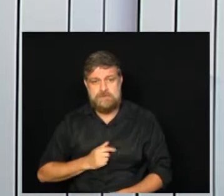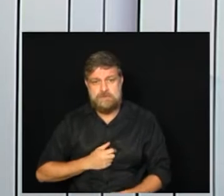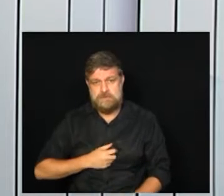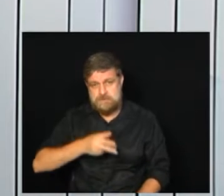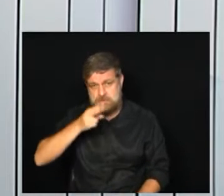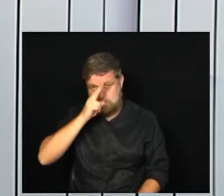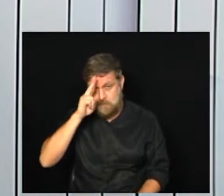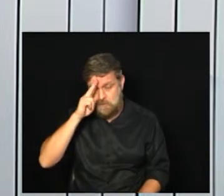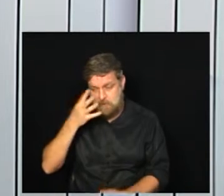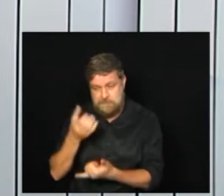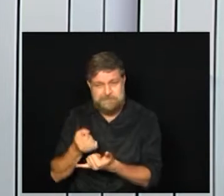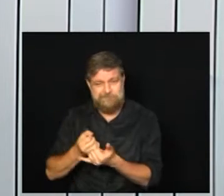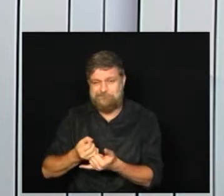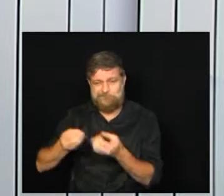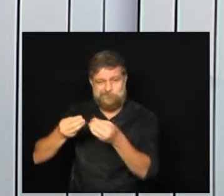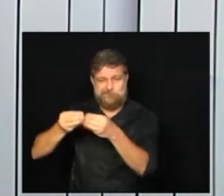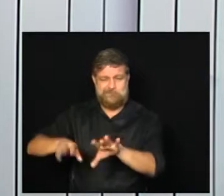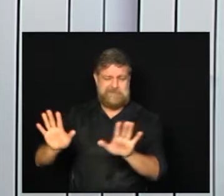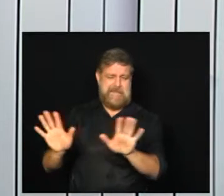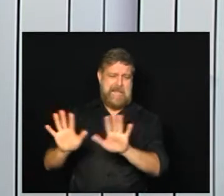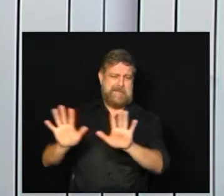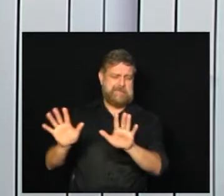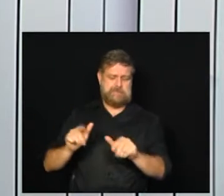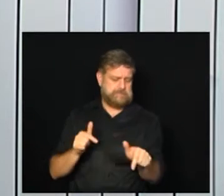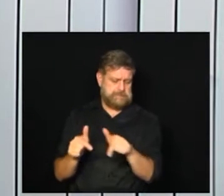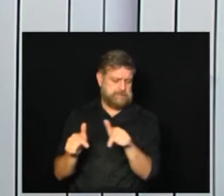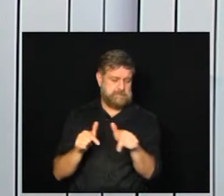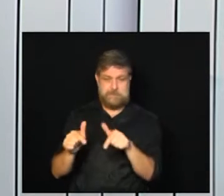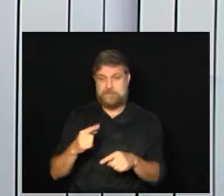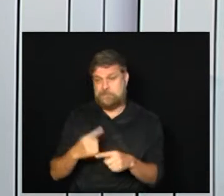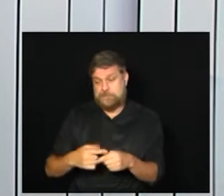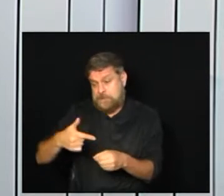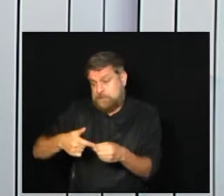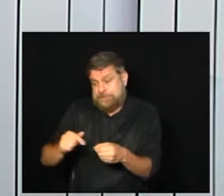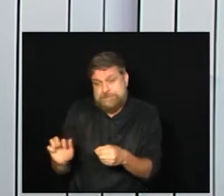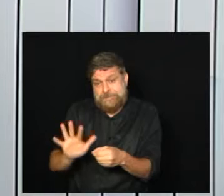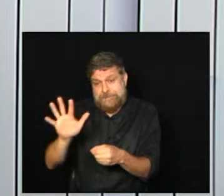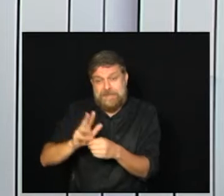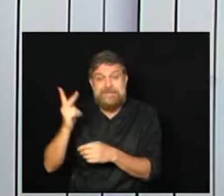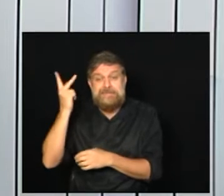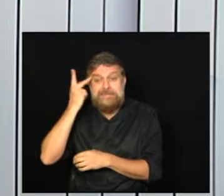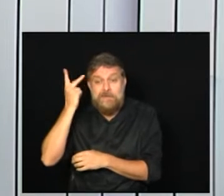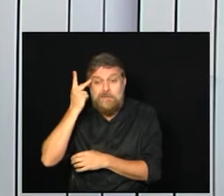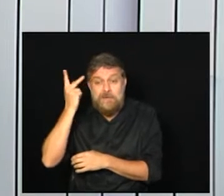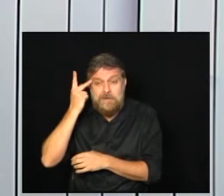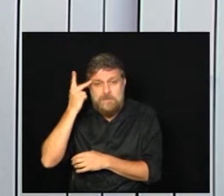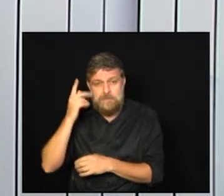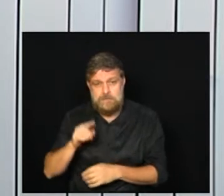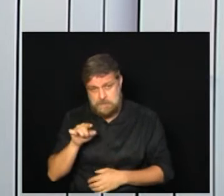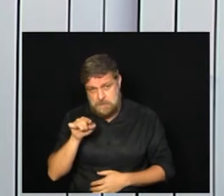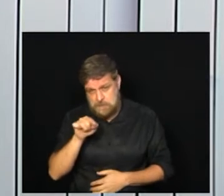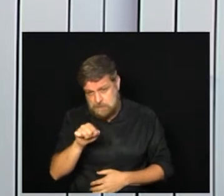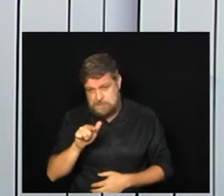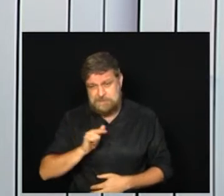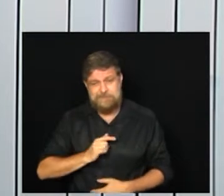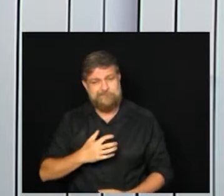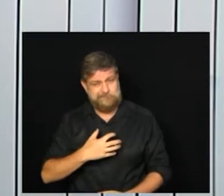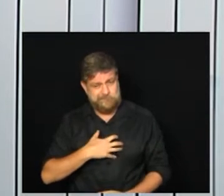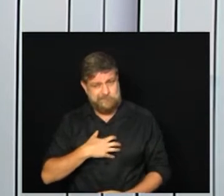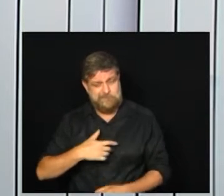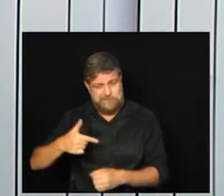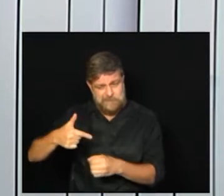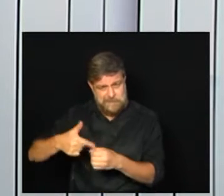aplicativo desistiram de trabalhar nas plataformas na cidade de São Paulo. Você certamente está sentindo a alta